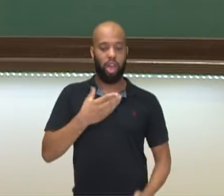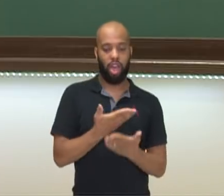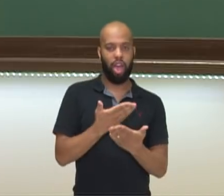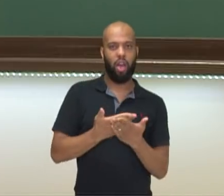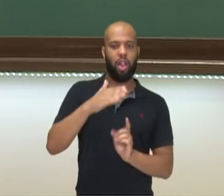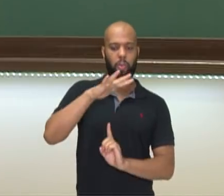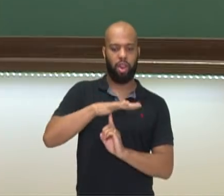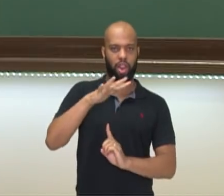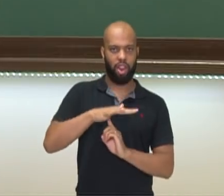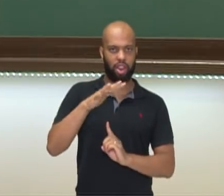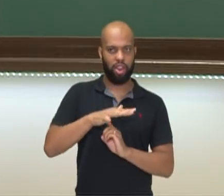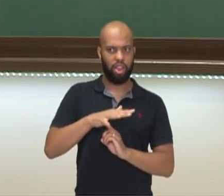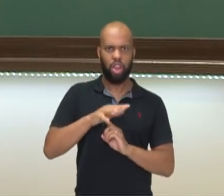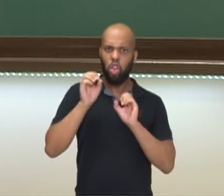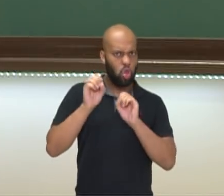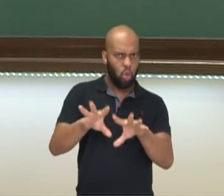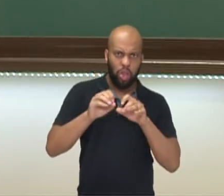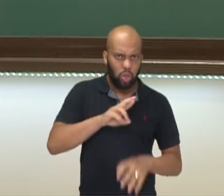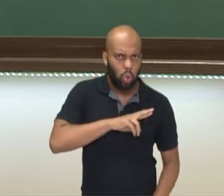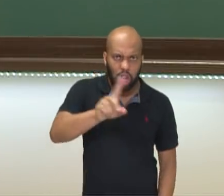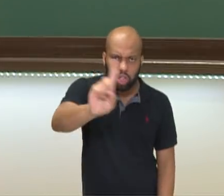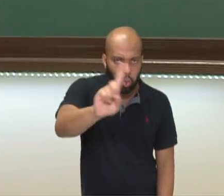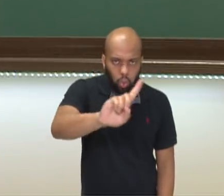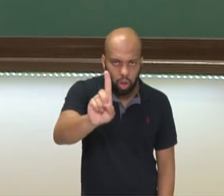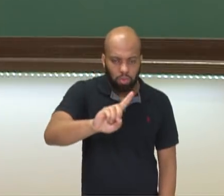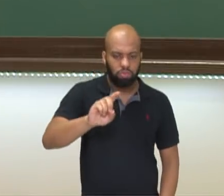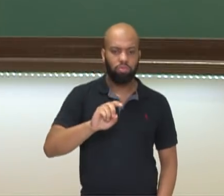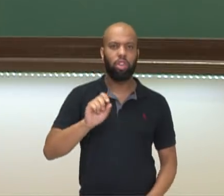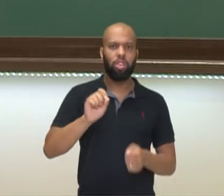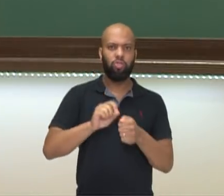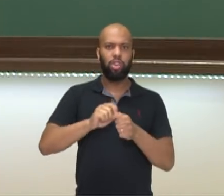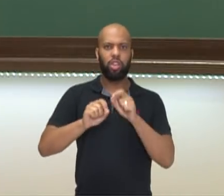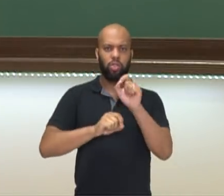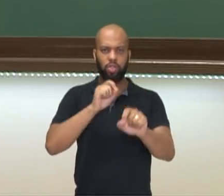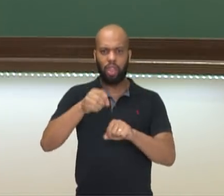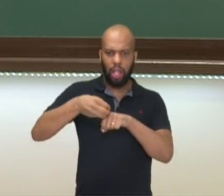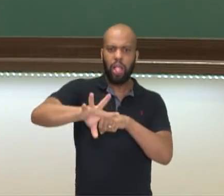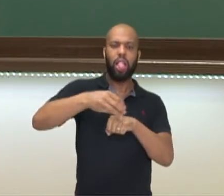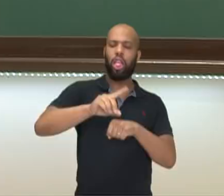onde não trabalhamos religião. Não